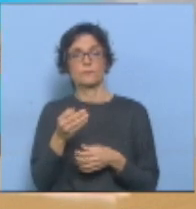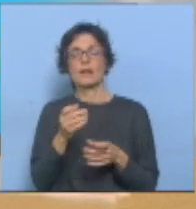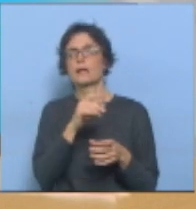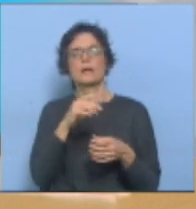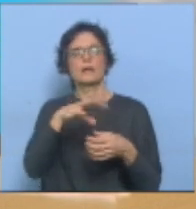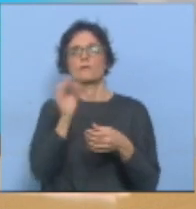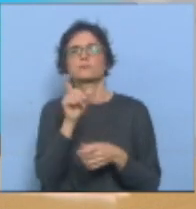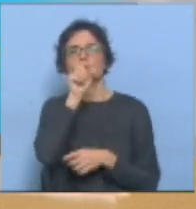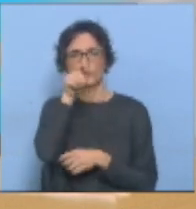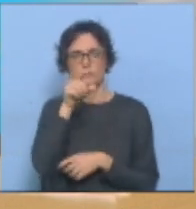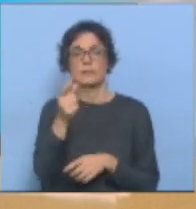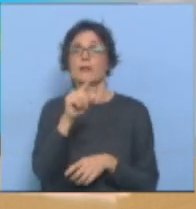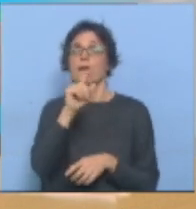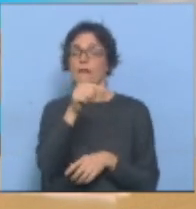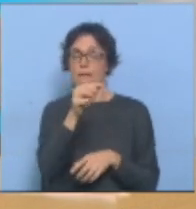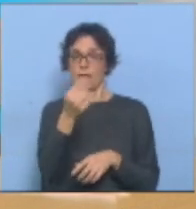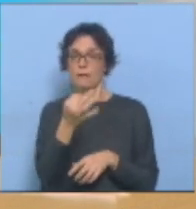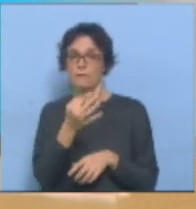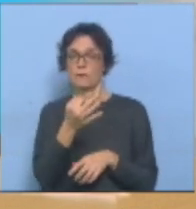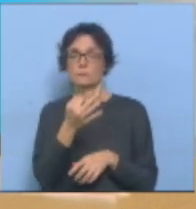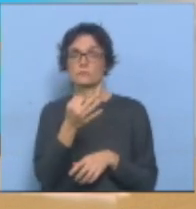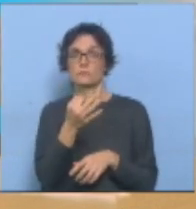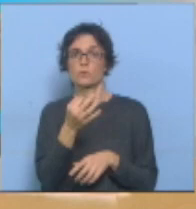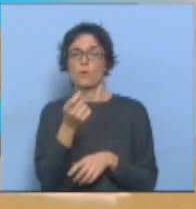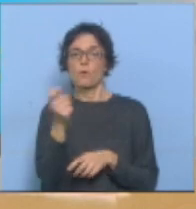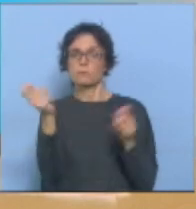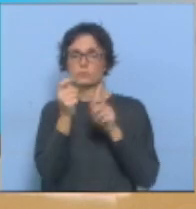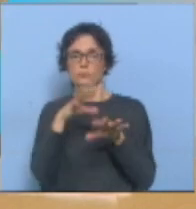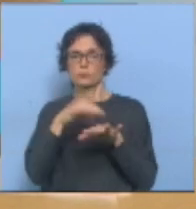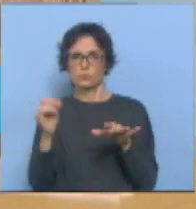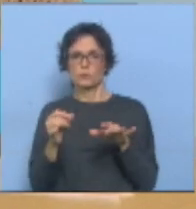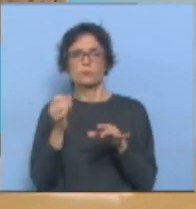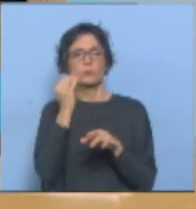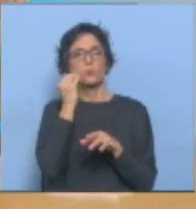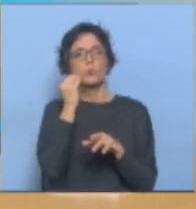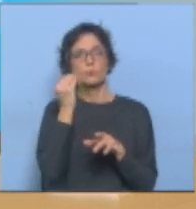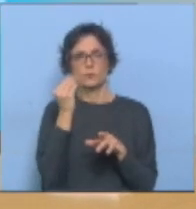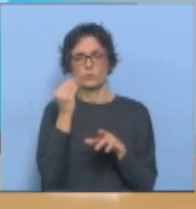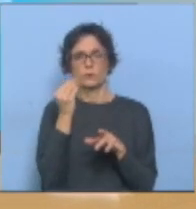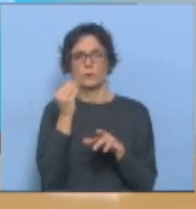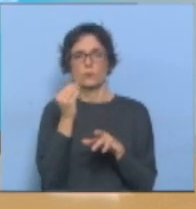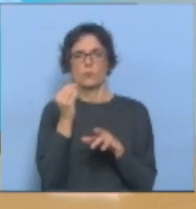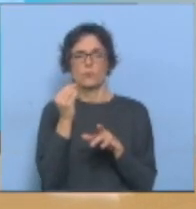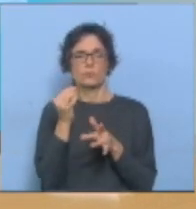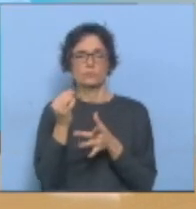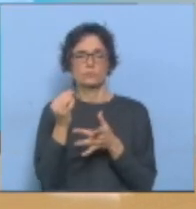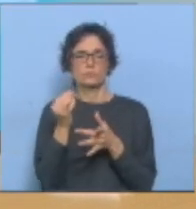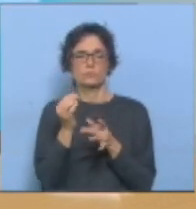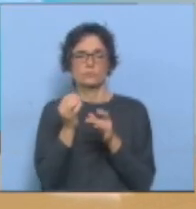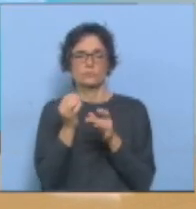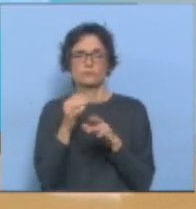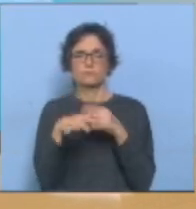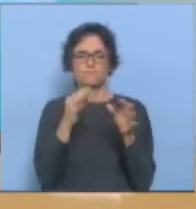da situação dos cuidados paliativos, como é que se acede às dificuldades dos cuidados paliativos. Portanto, Gulbenkian, dia de Gulbenkian e